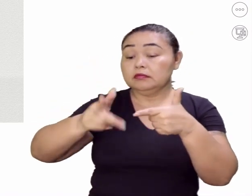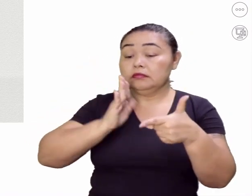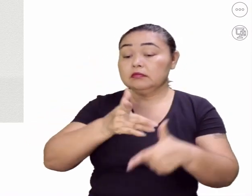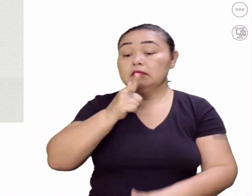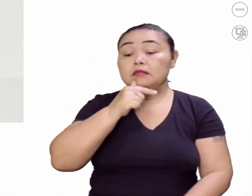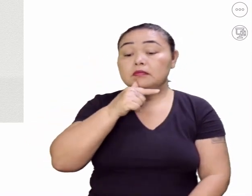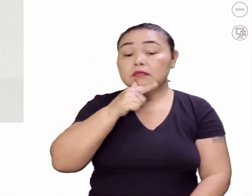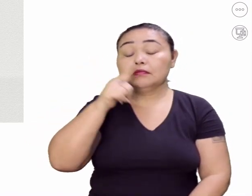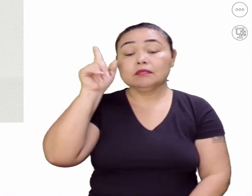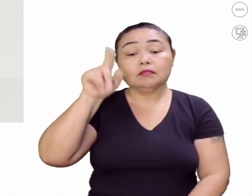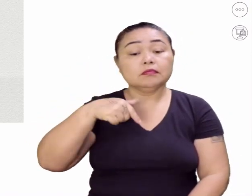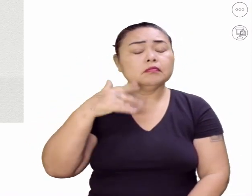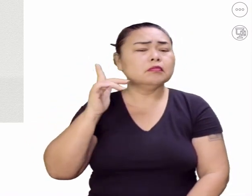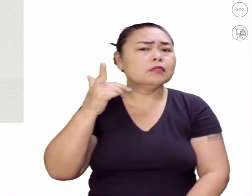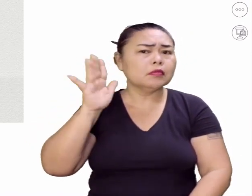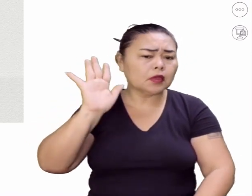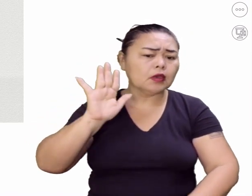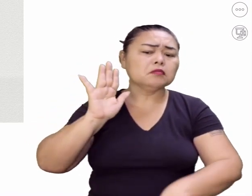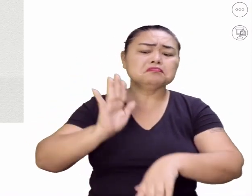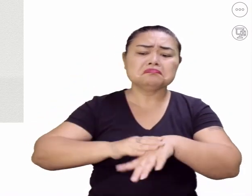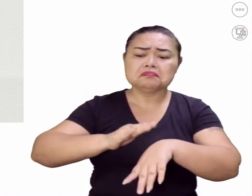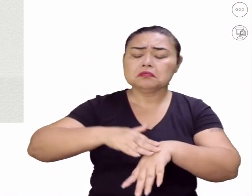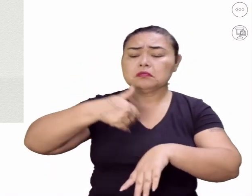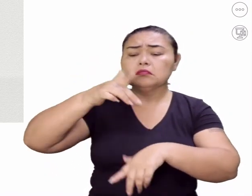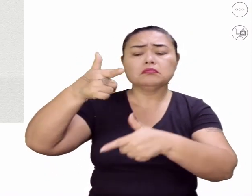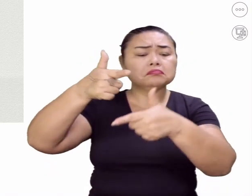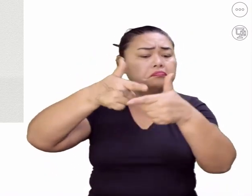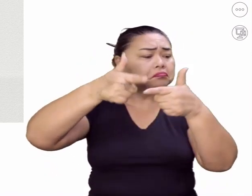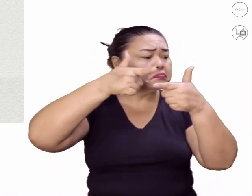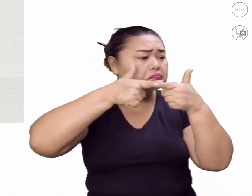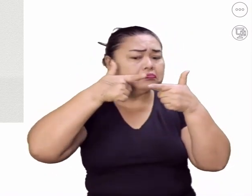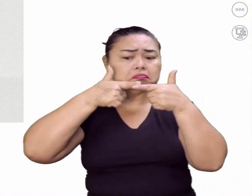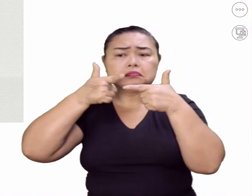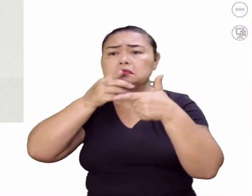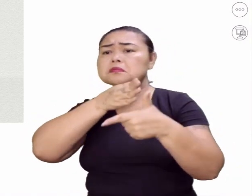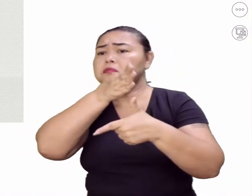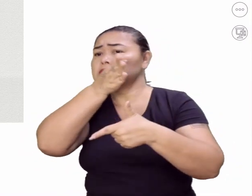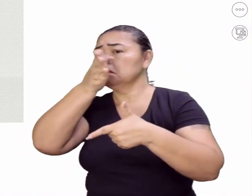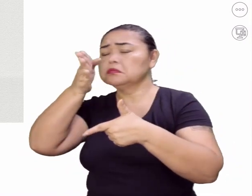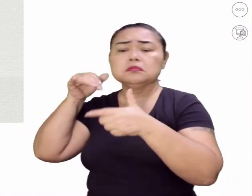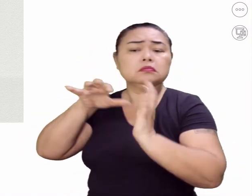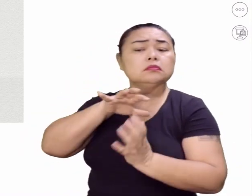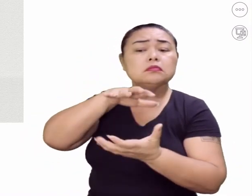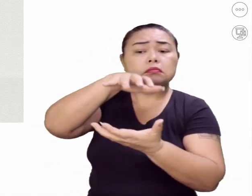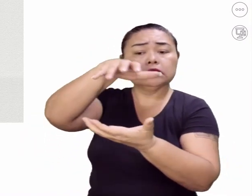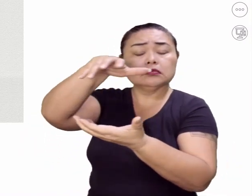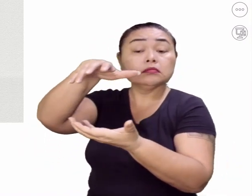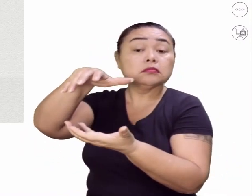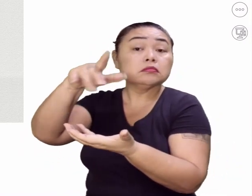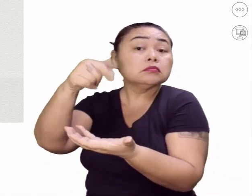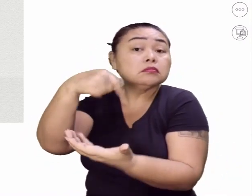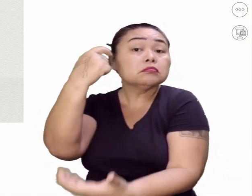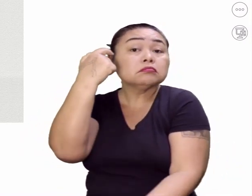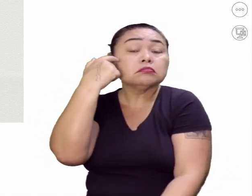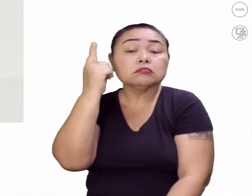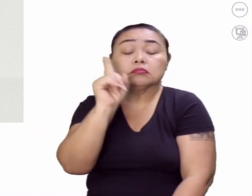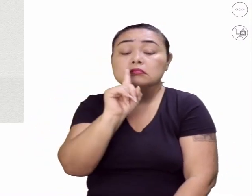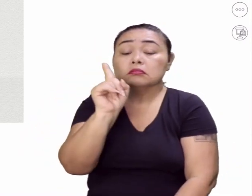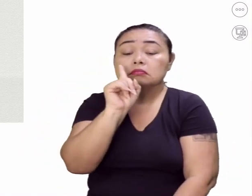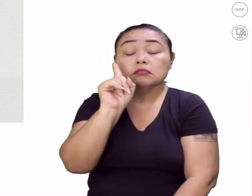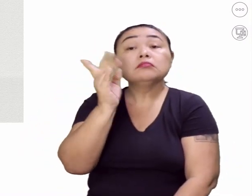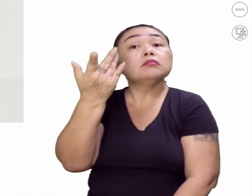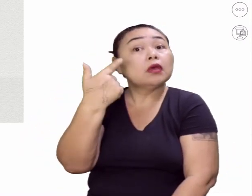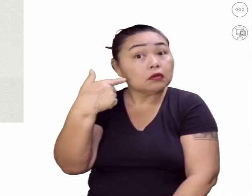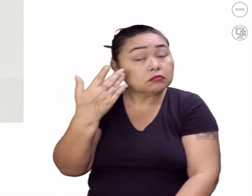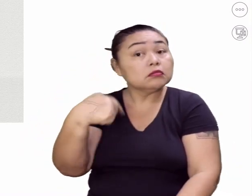um problema que já atinge vários lugares do mundo, tá? E não pense que isso não chegou